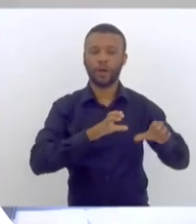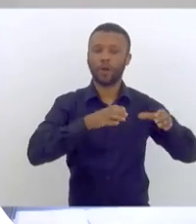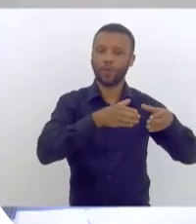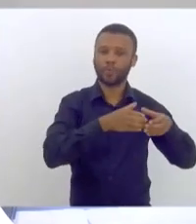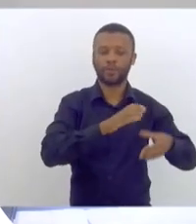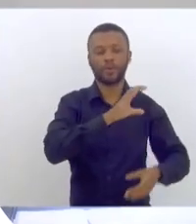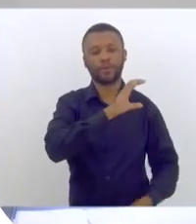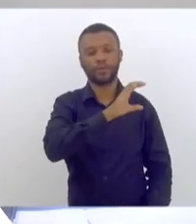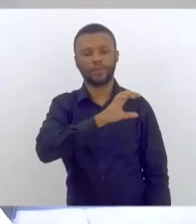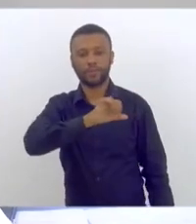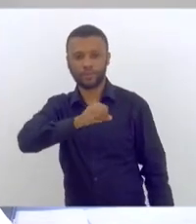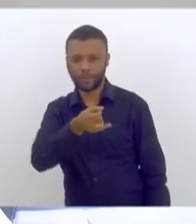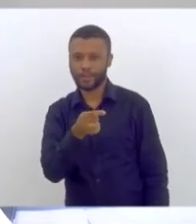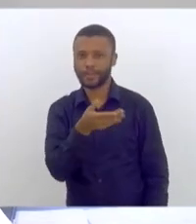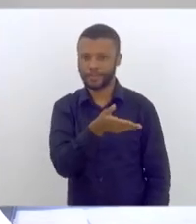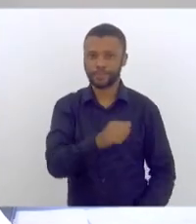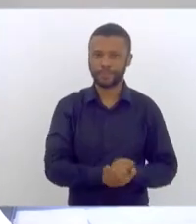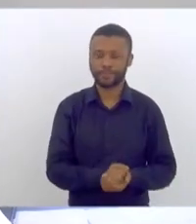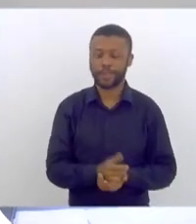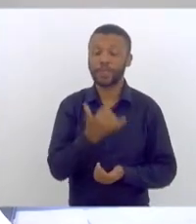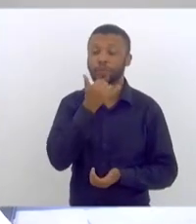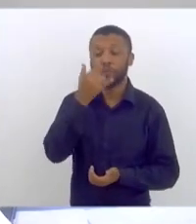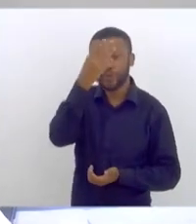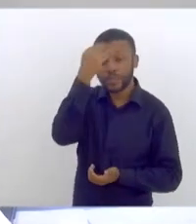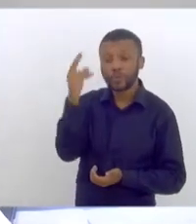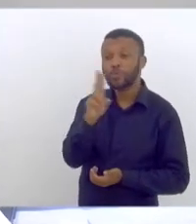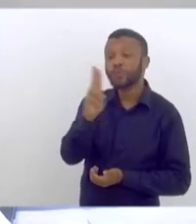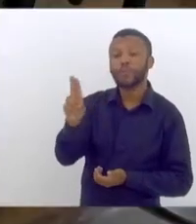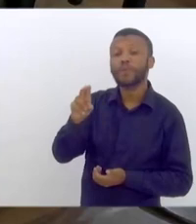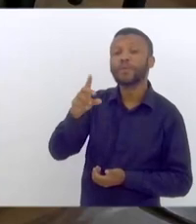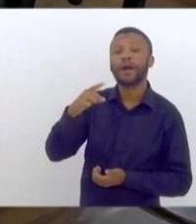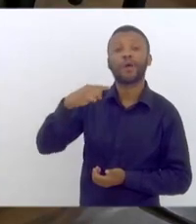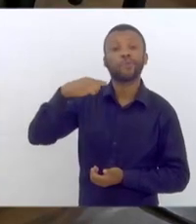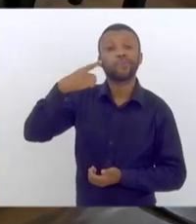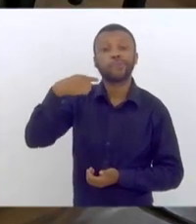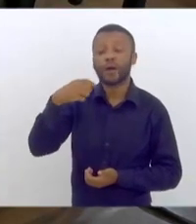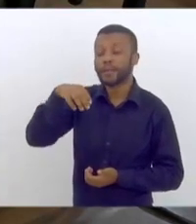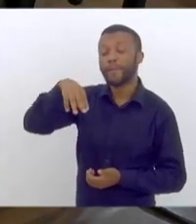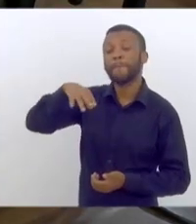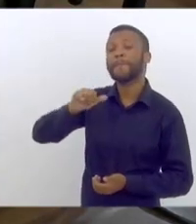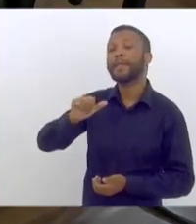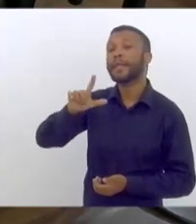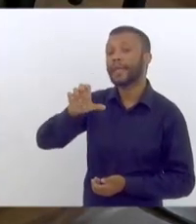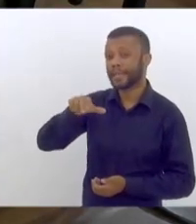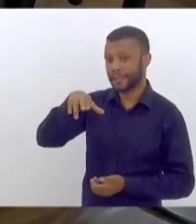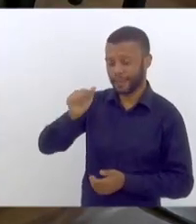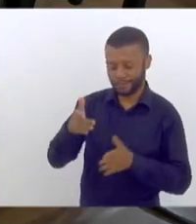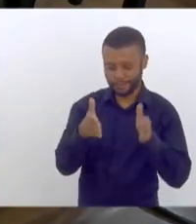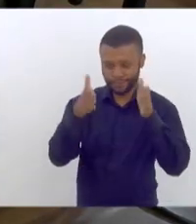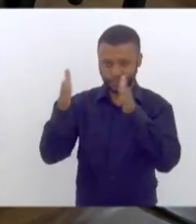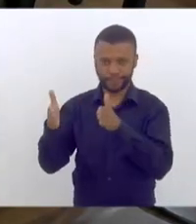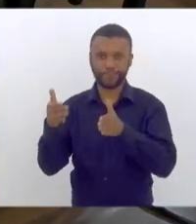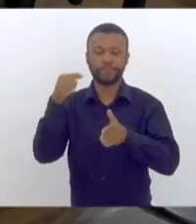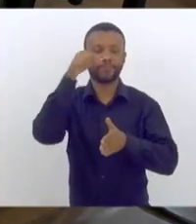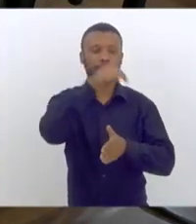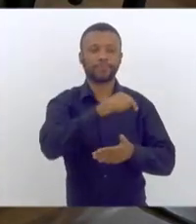Doutora Milena não foi registrada a presença e na ccj